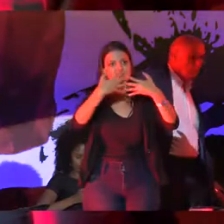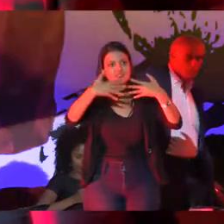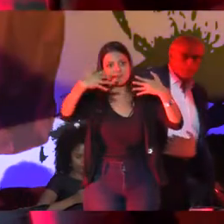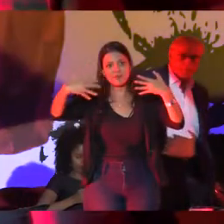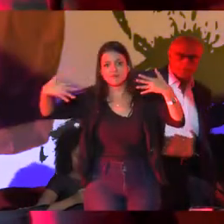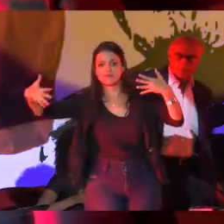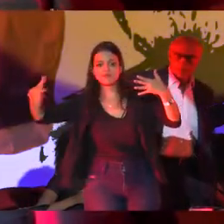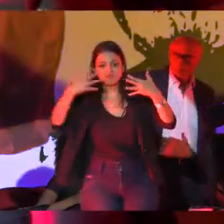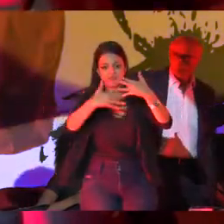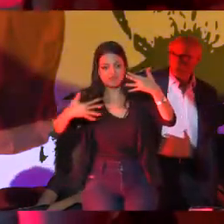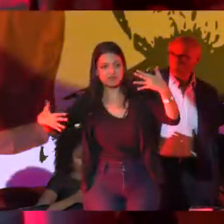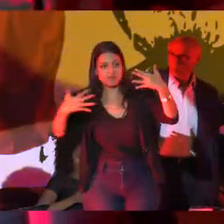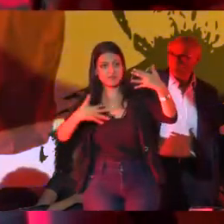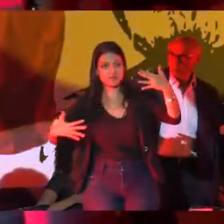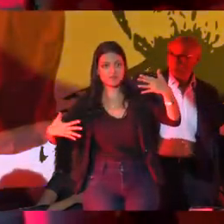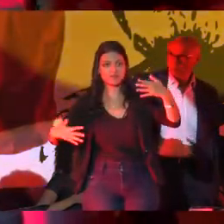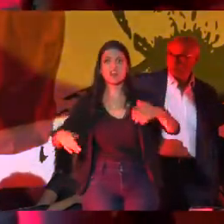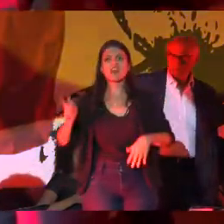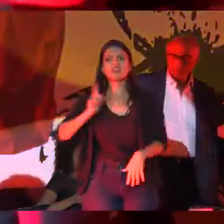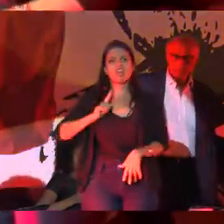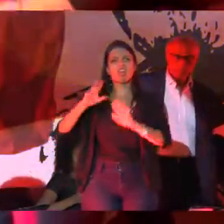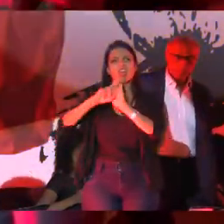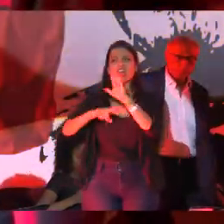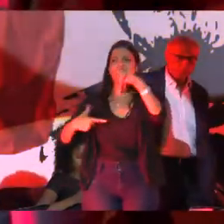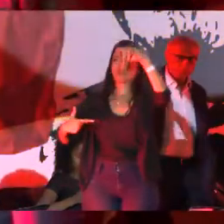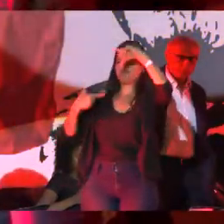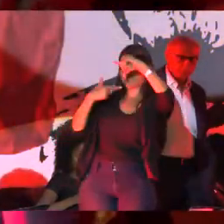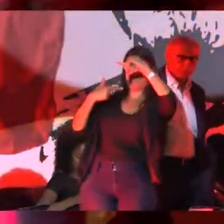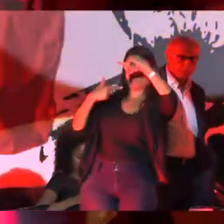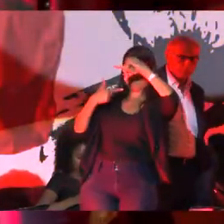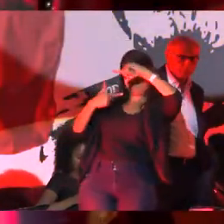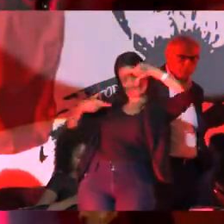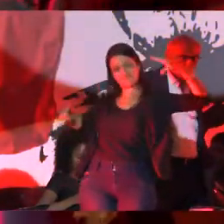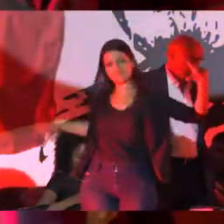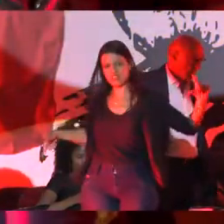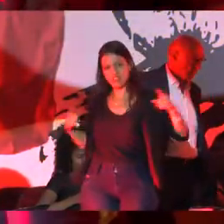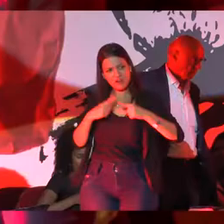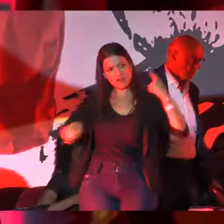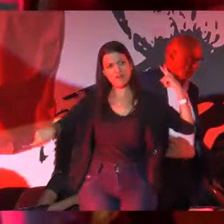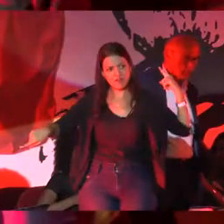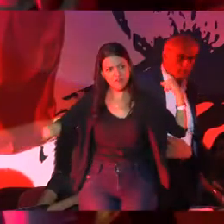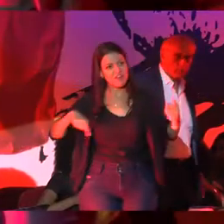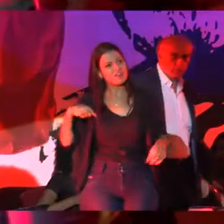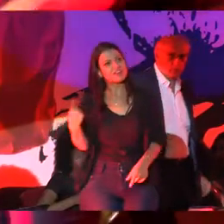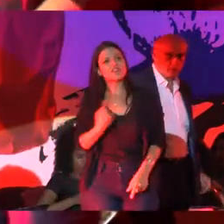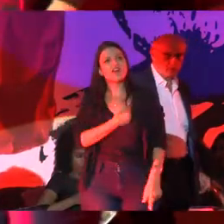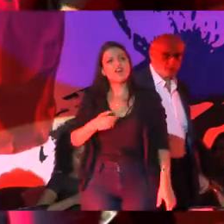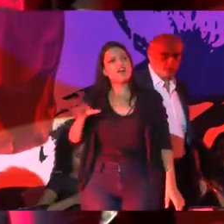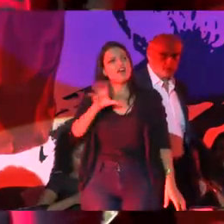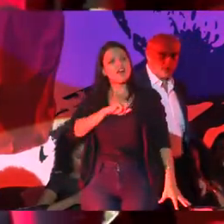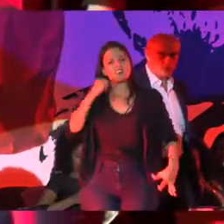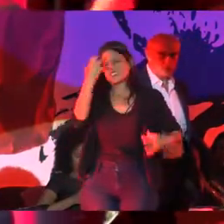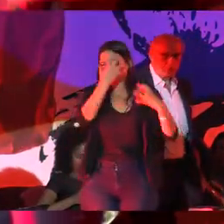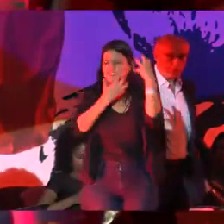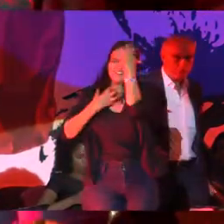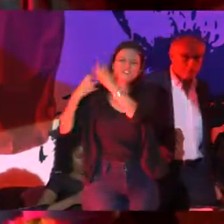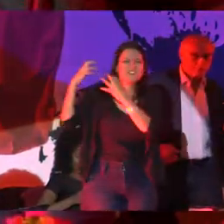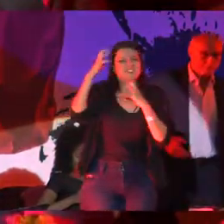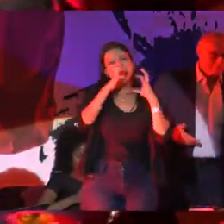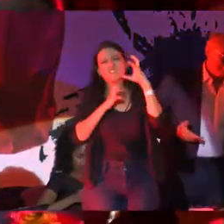Não cabemos dentro da moldura, somos dilacerados como todos os filhos da paixão,